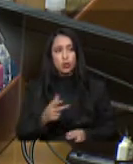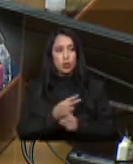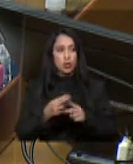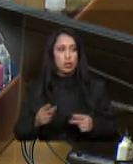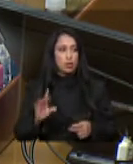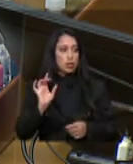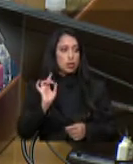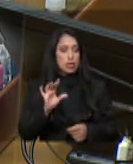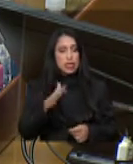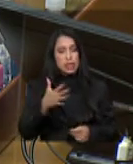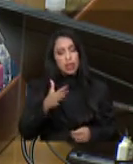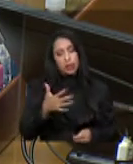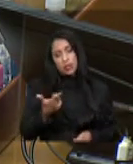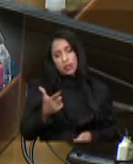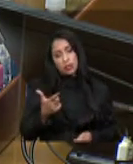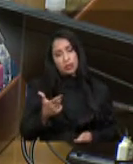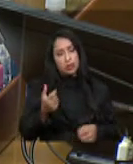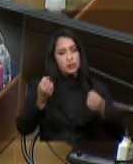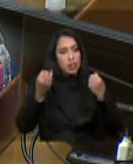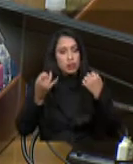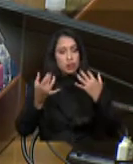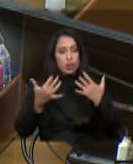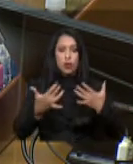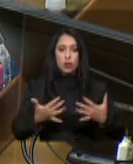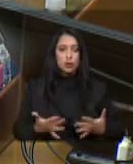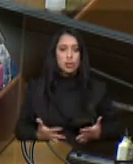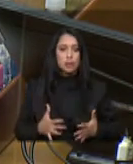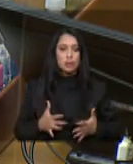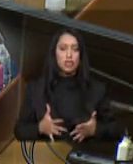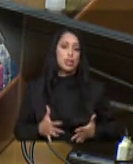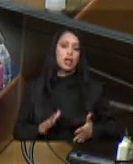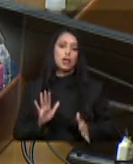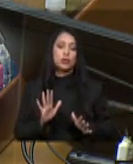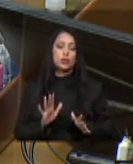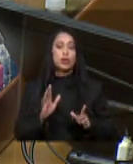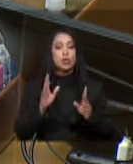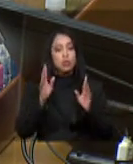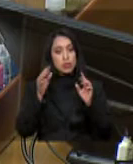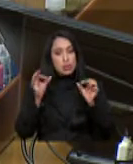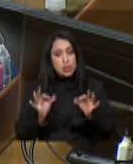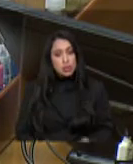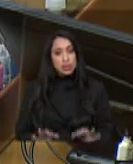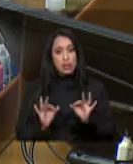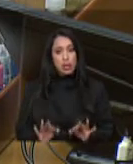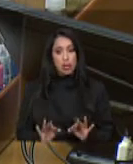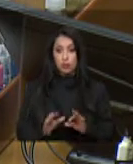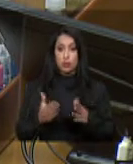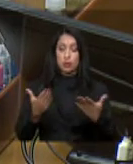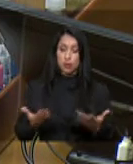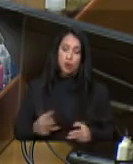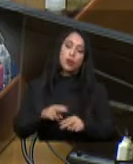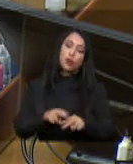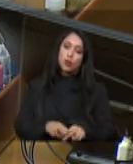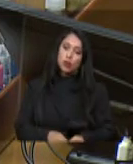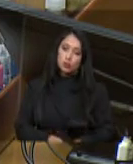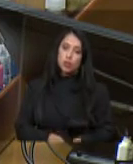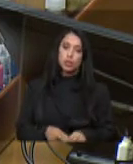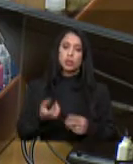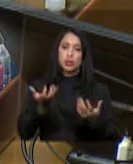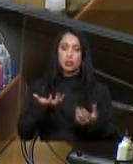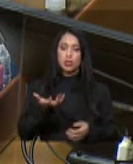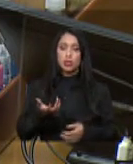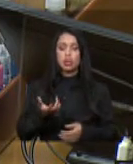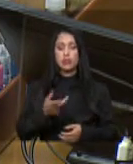que talvez não tenha ficado tão anotado nem realçado como deveria, e por isso eu fiz questão de